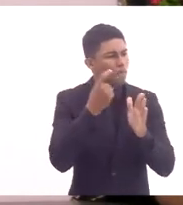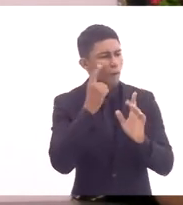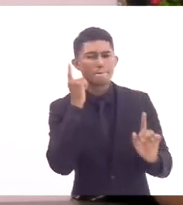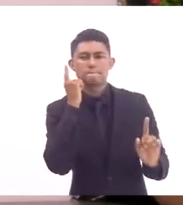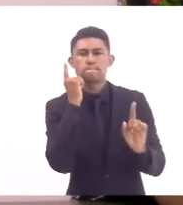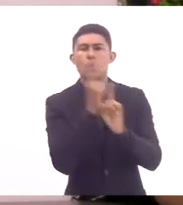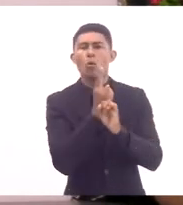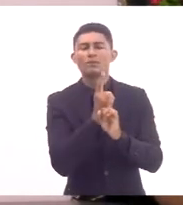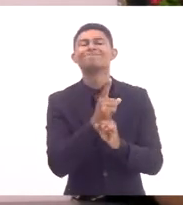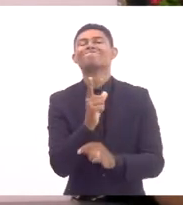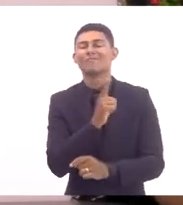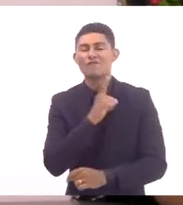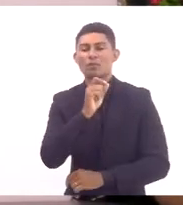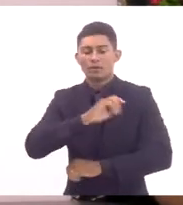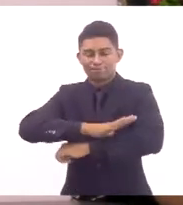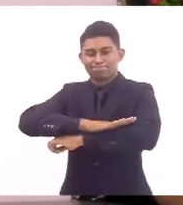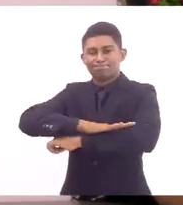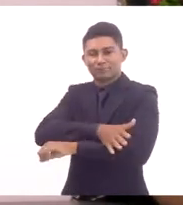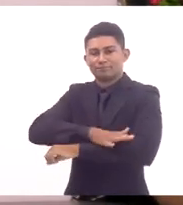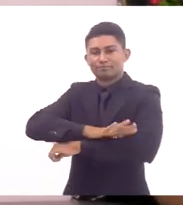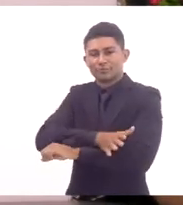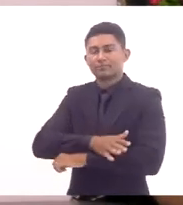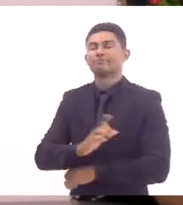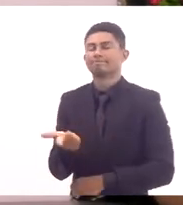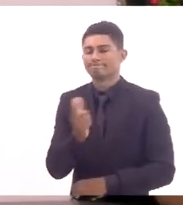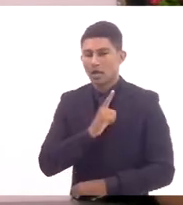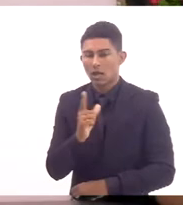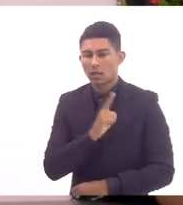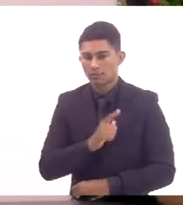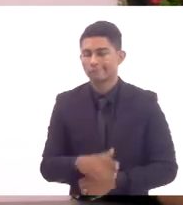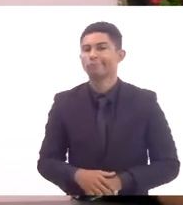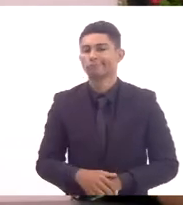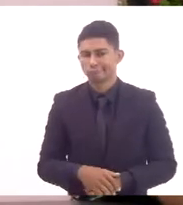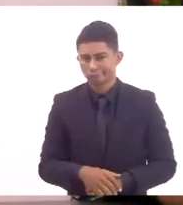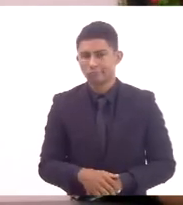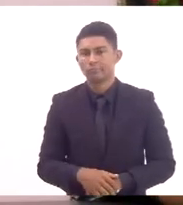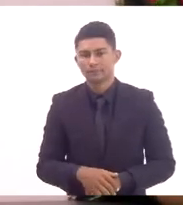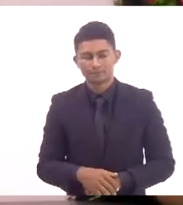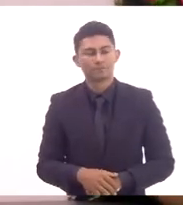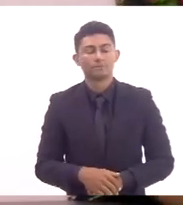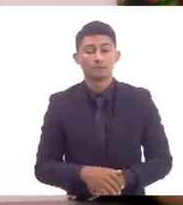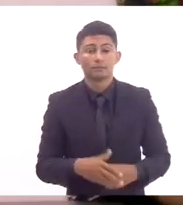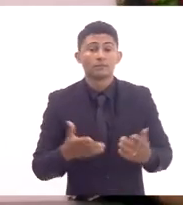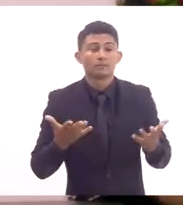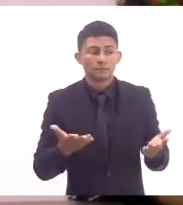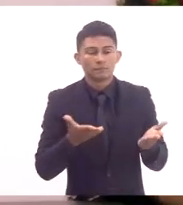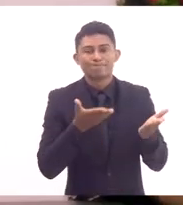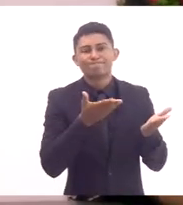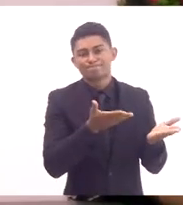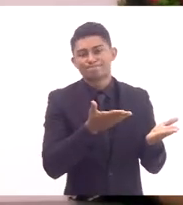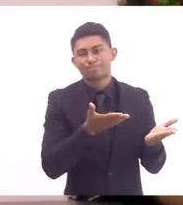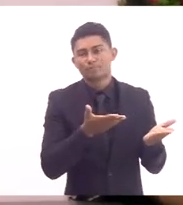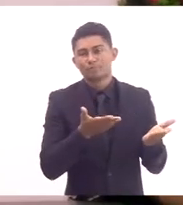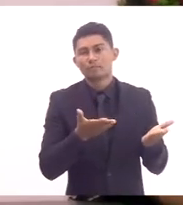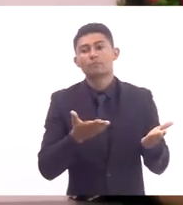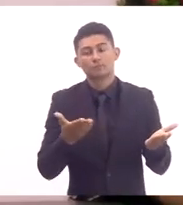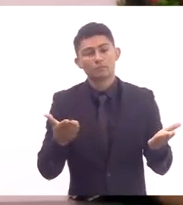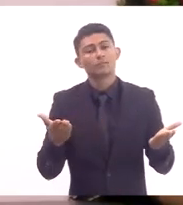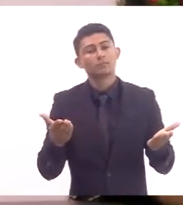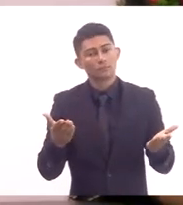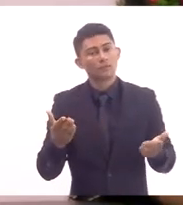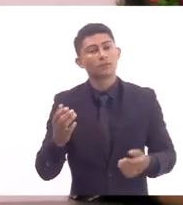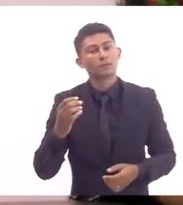um racismo estrutural né um racismo nesse atendimento então a gente também tem que ter